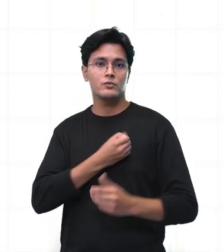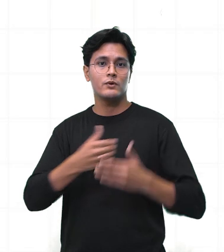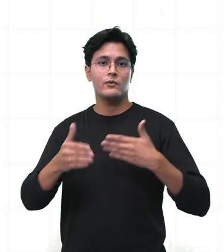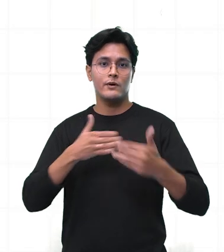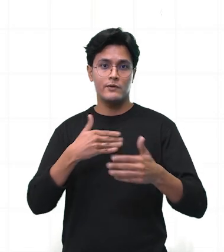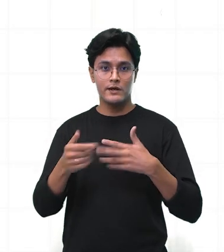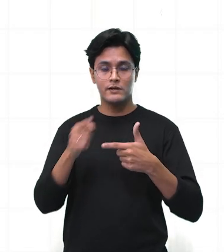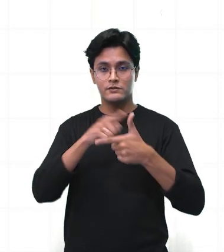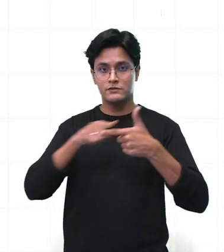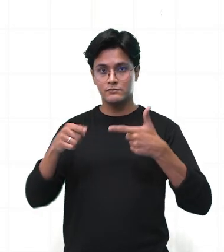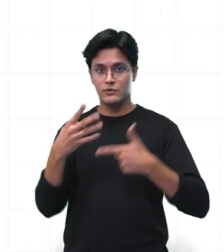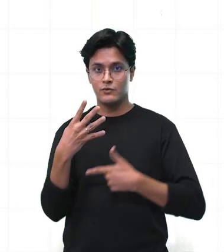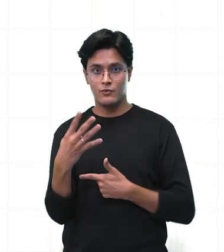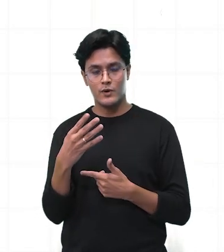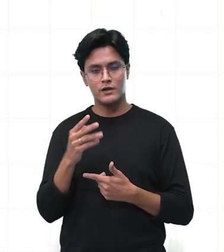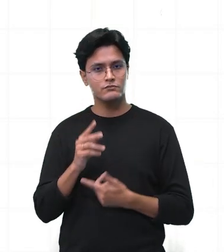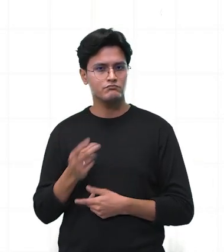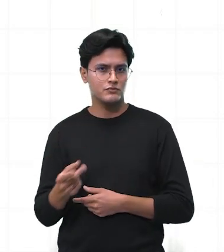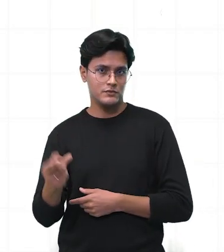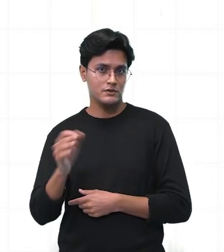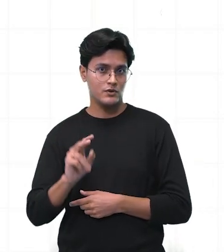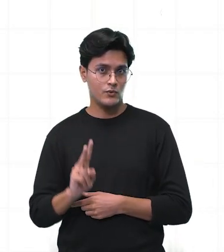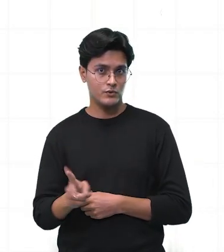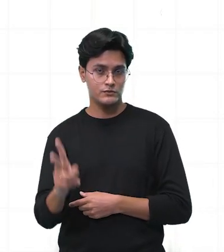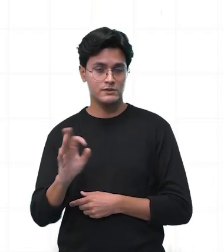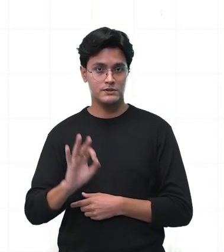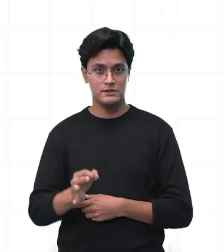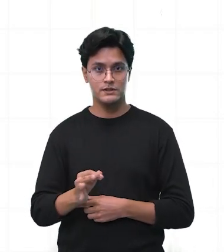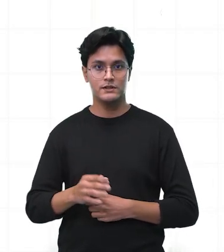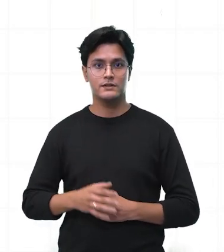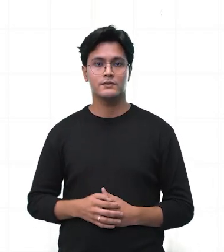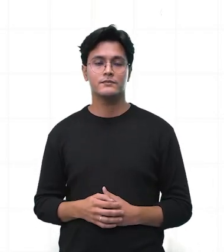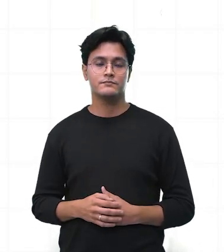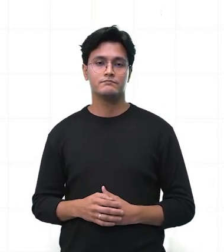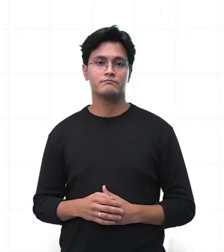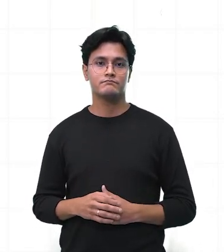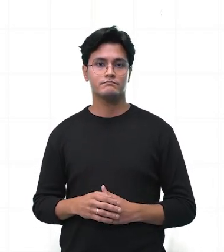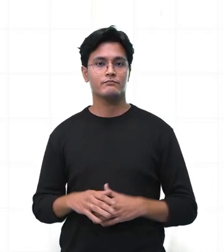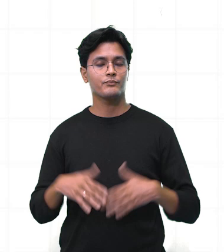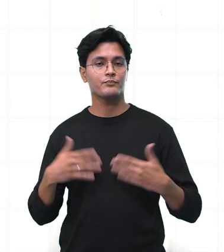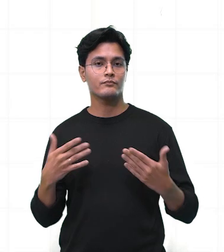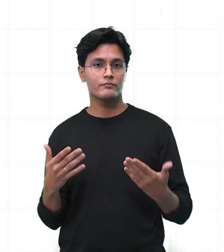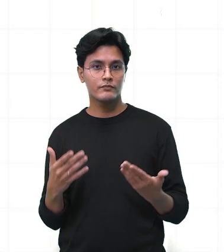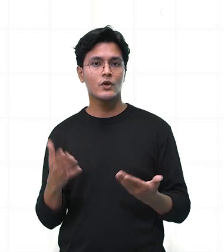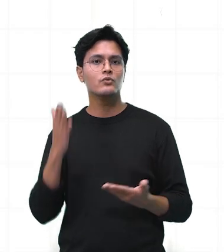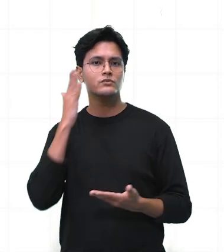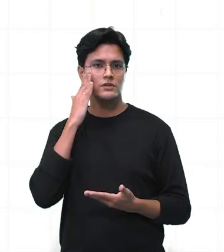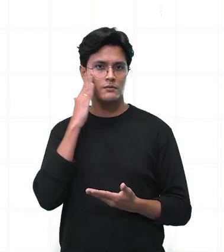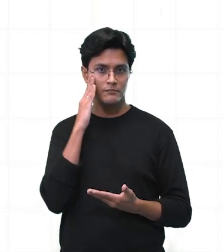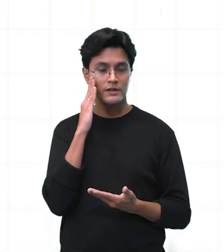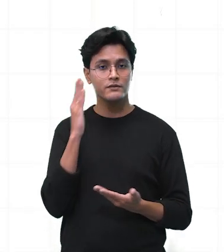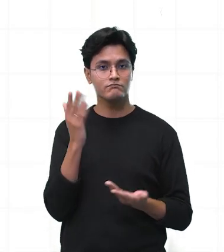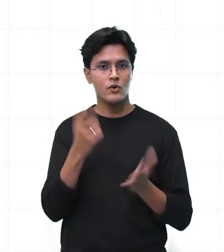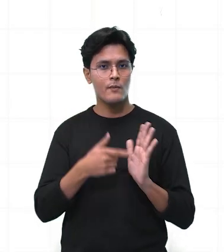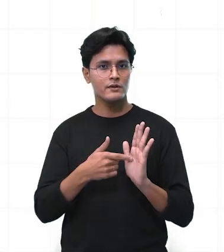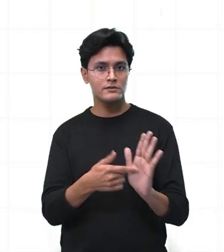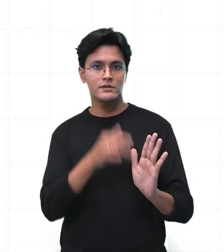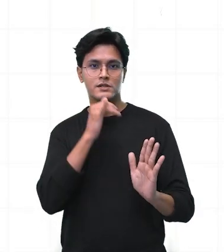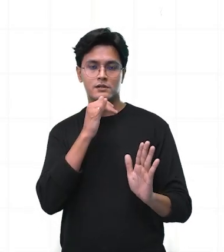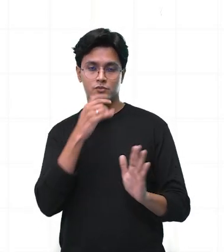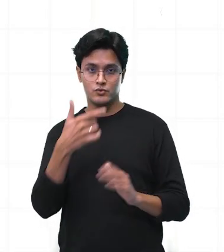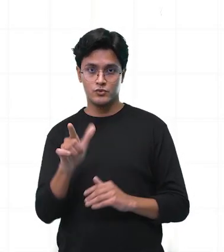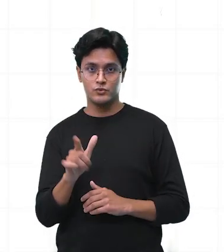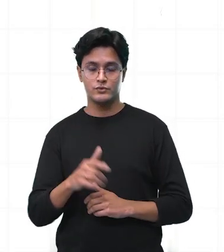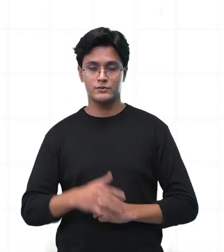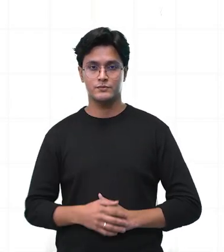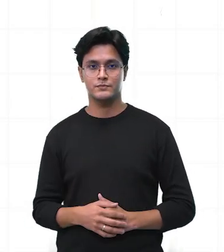4 e assim por diante. Tá certo? Para que vocês não venham aí ter dúvidas nos próximos exemplos, ok? Então,